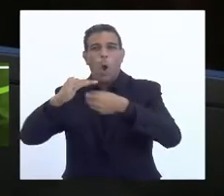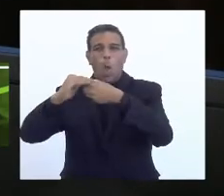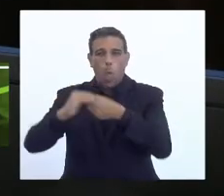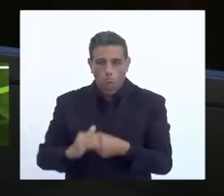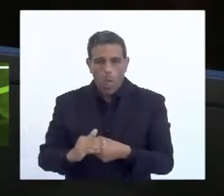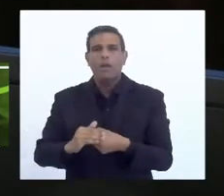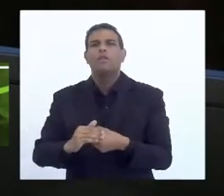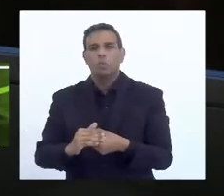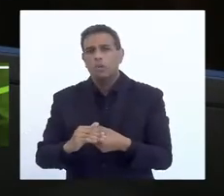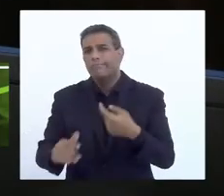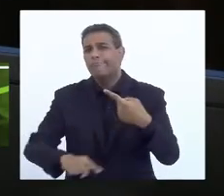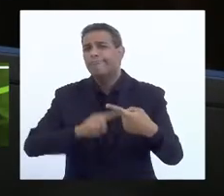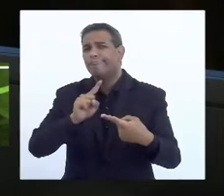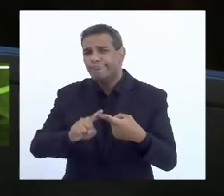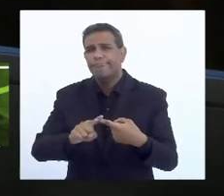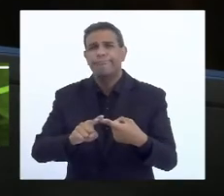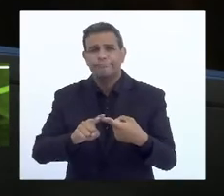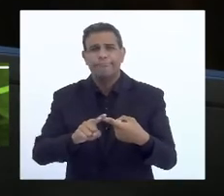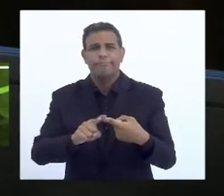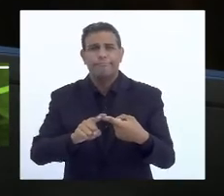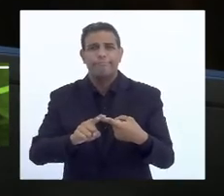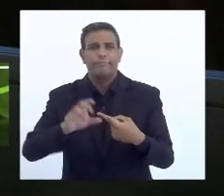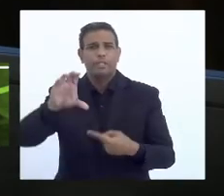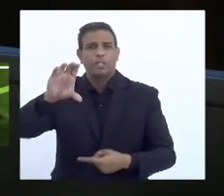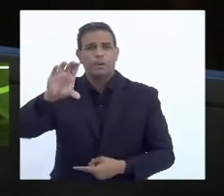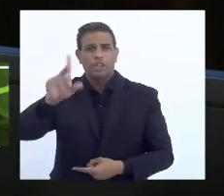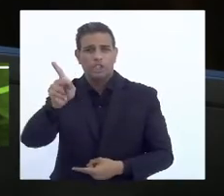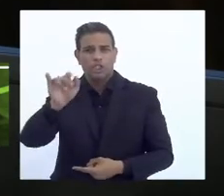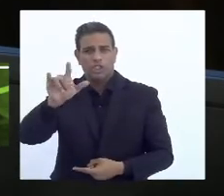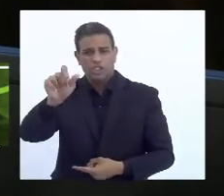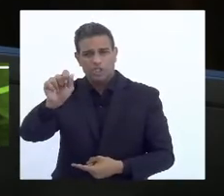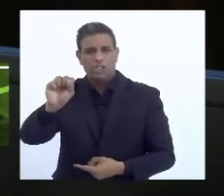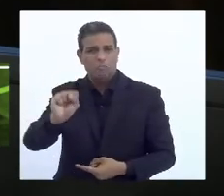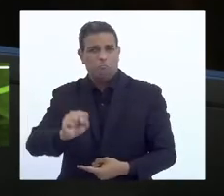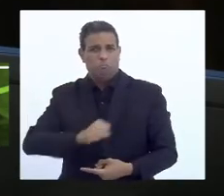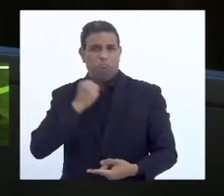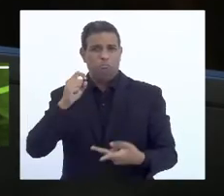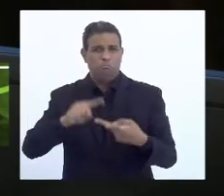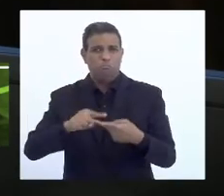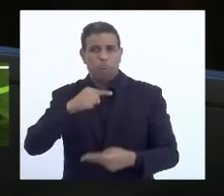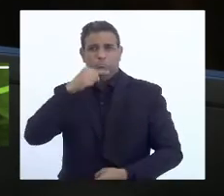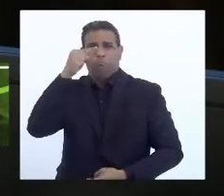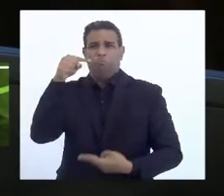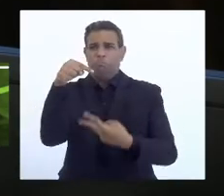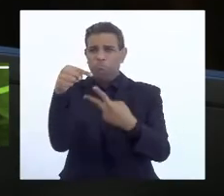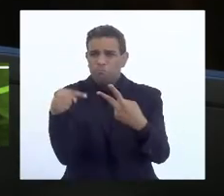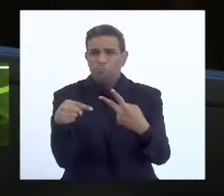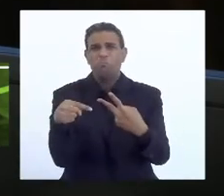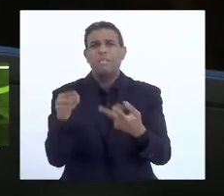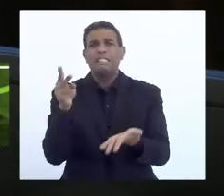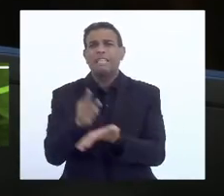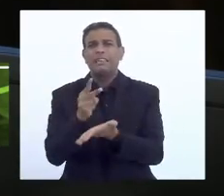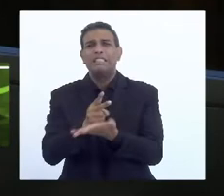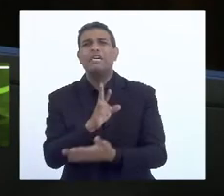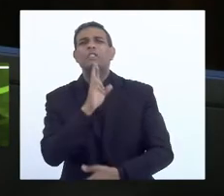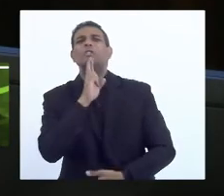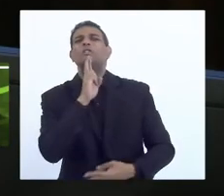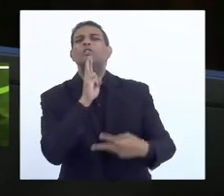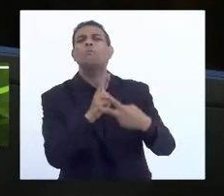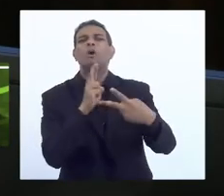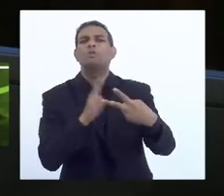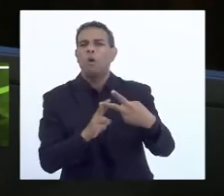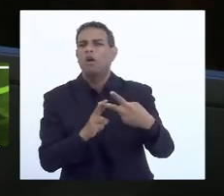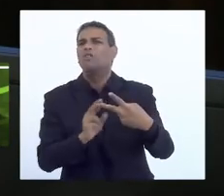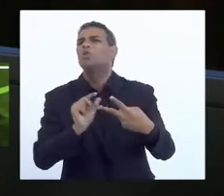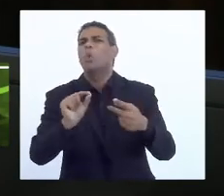desqualificar, que uma delas é cheia de marra e a outra nariz em pé. E aí eu sempre respondo com a